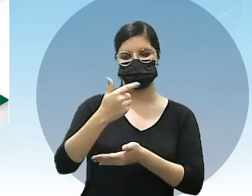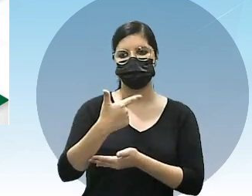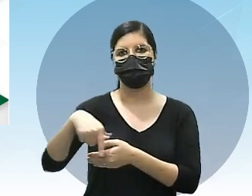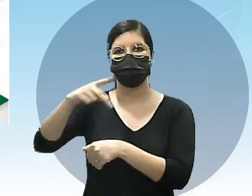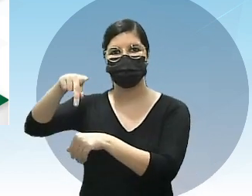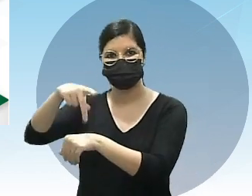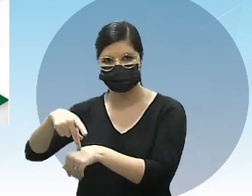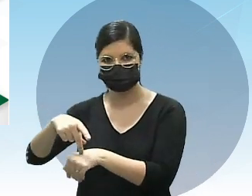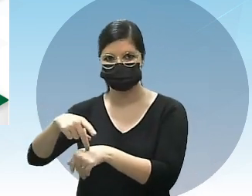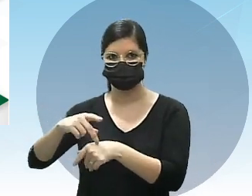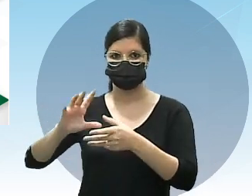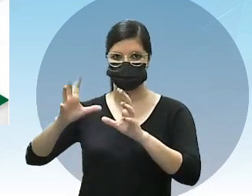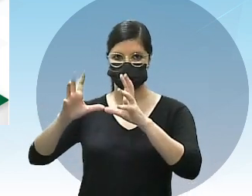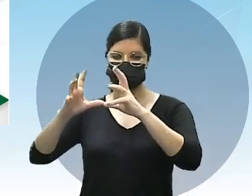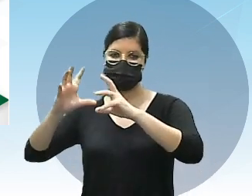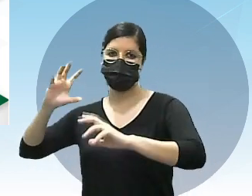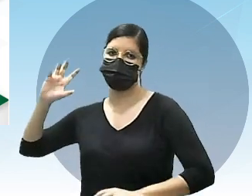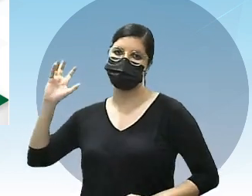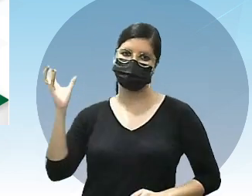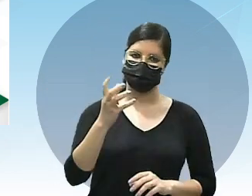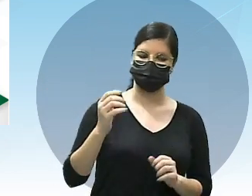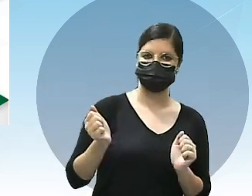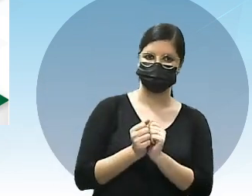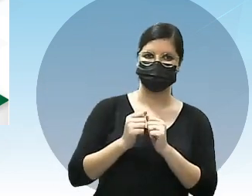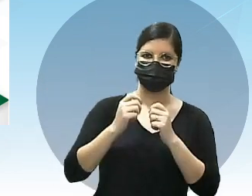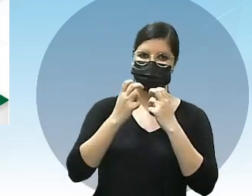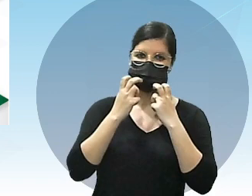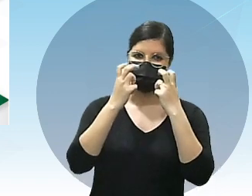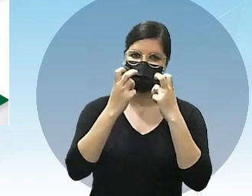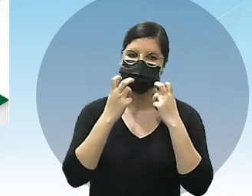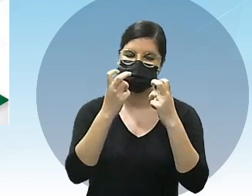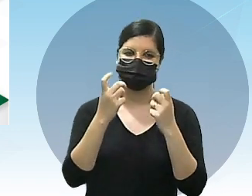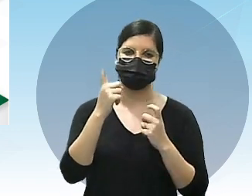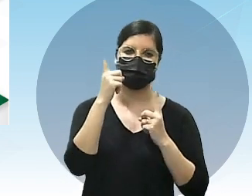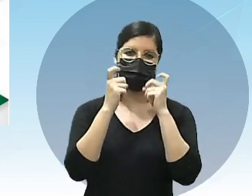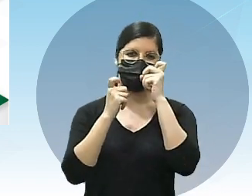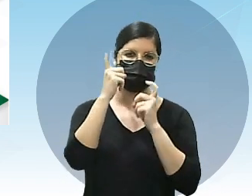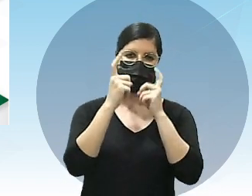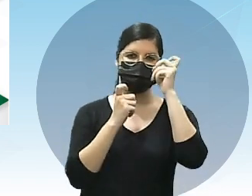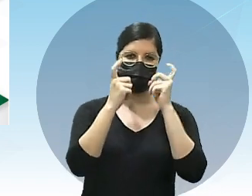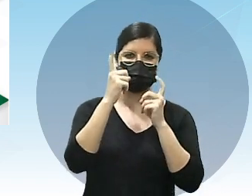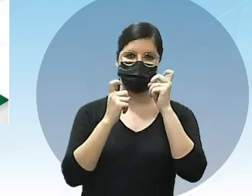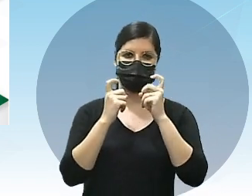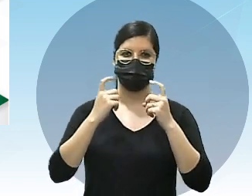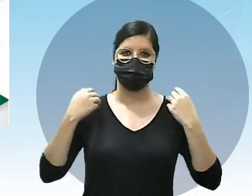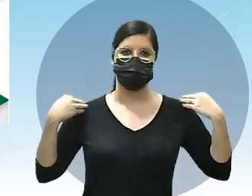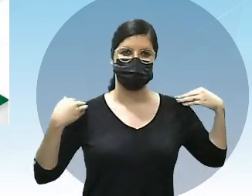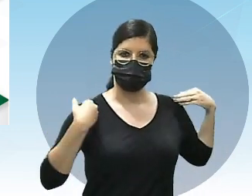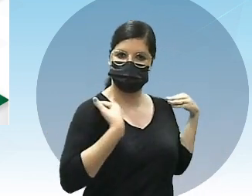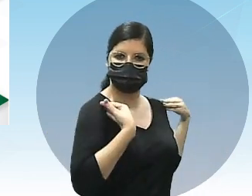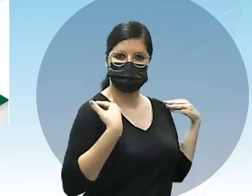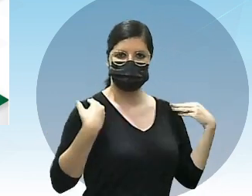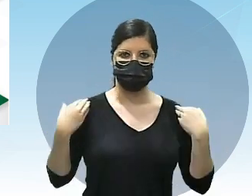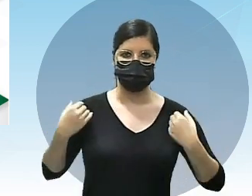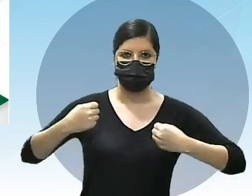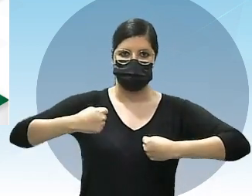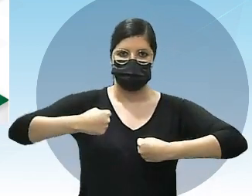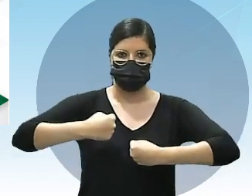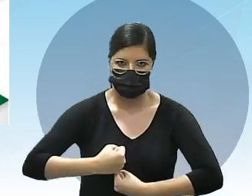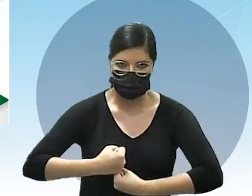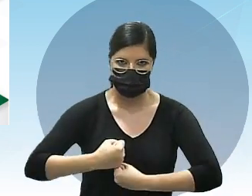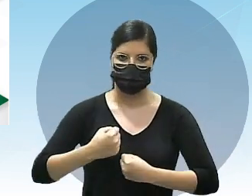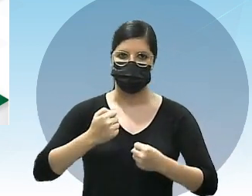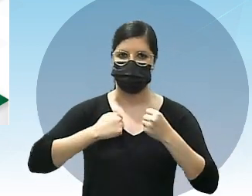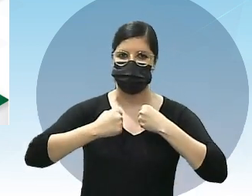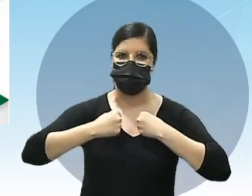uma partida de rugby então eles se juntam gritam fazem careta fazem movimentos de contração para mostrar a força do corpo